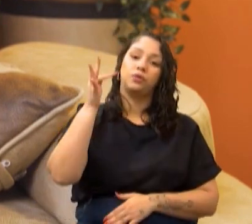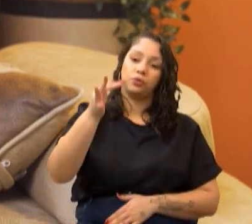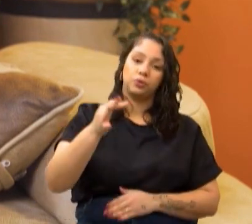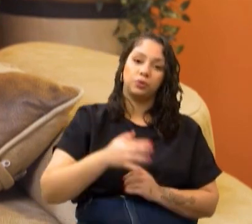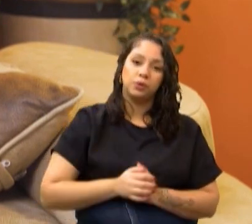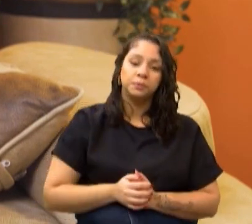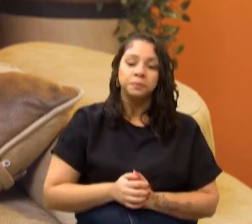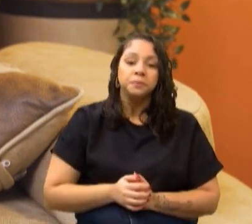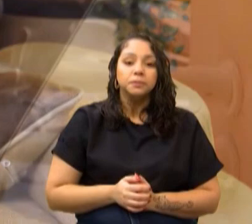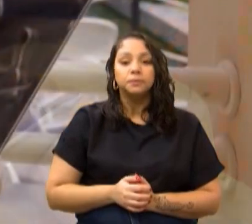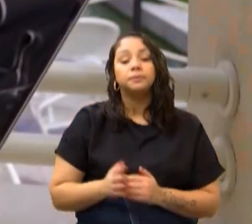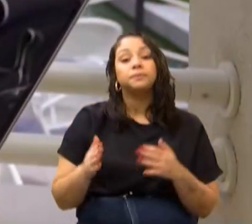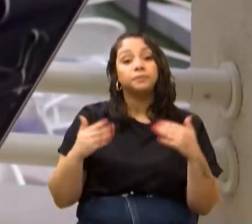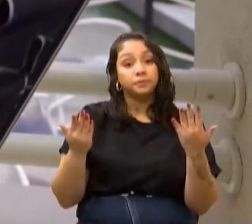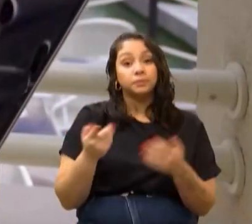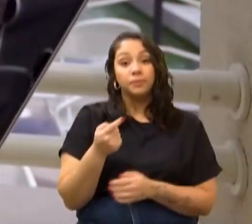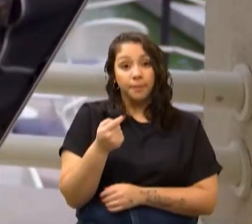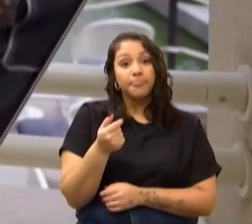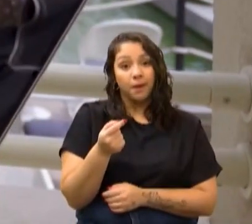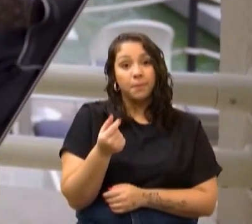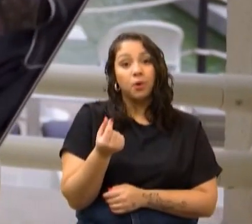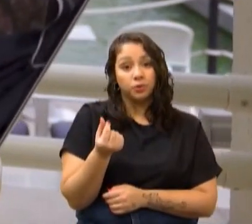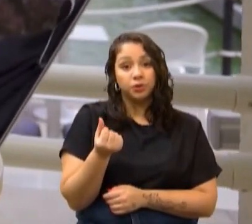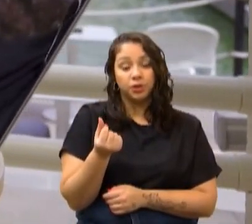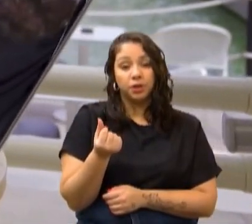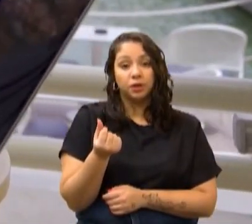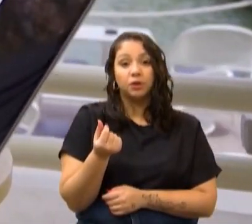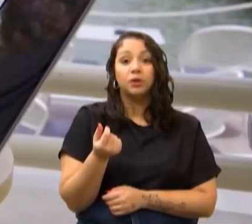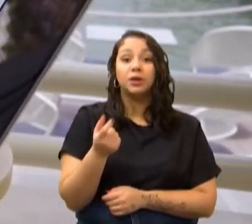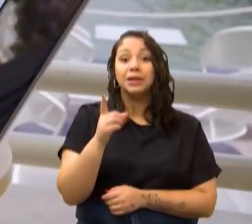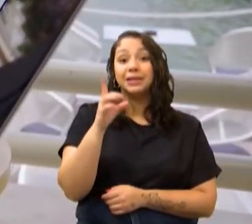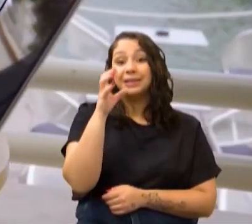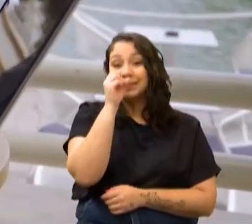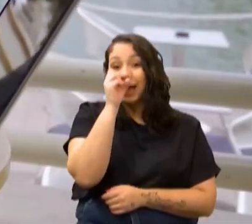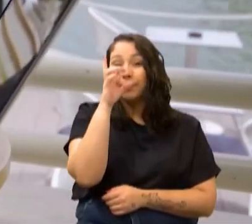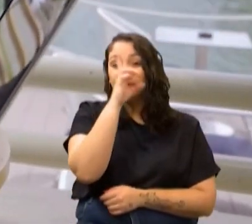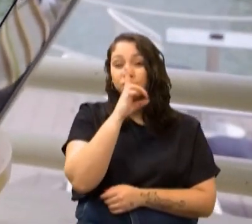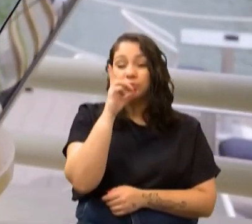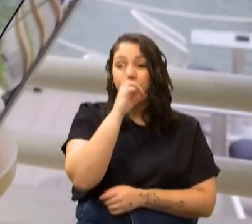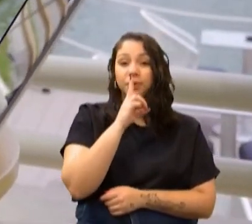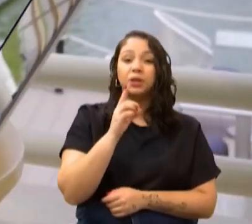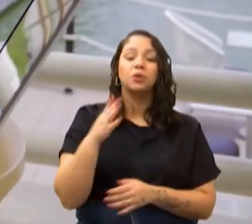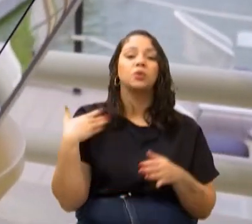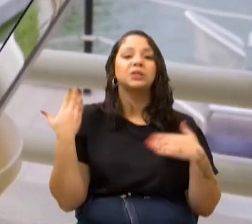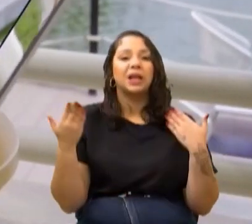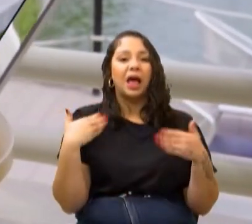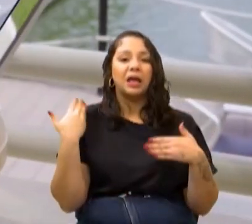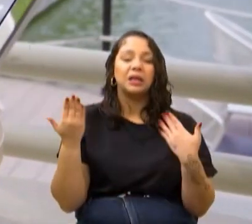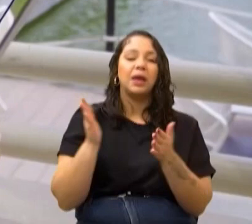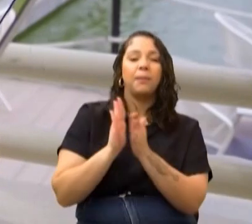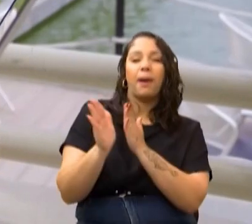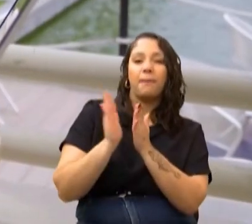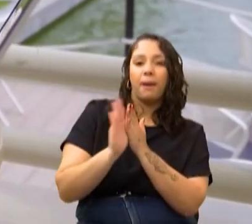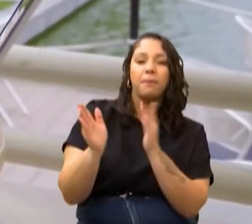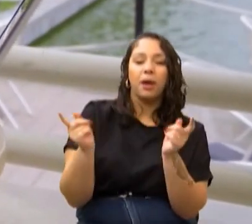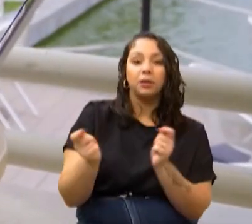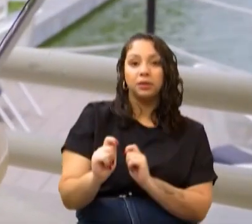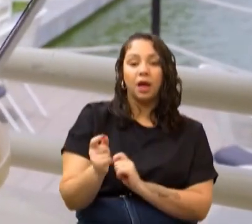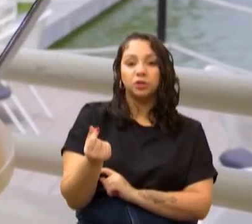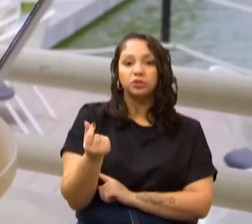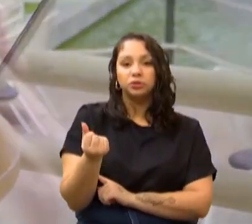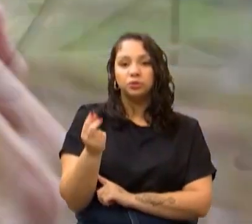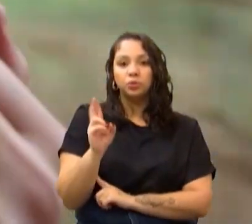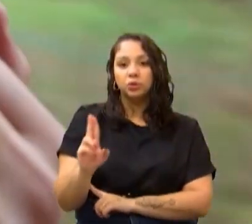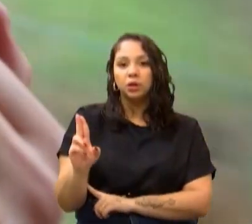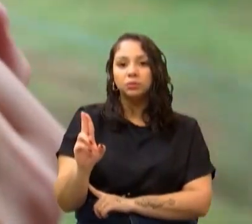ter a tranquilidade no futuro. Então, é pouco dinheiro? Vai dar para sair todo final de semana? Não usando